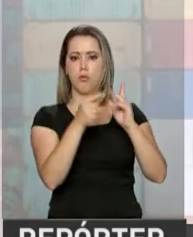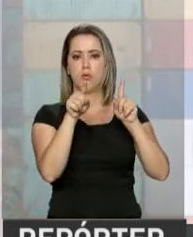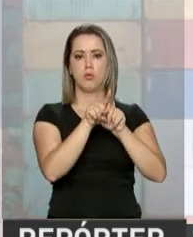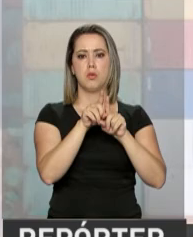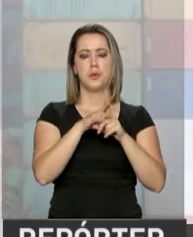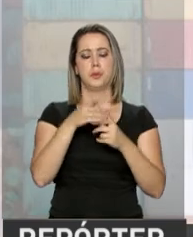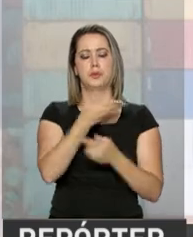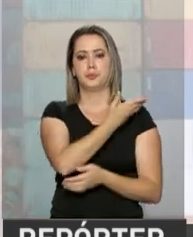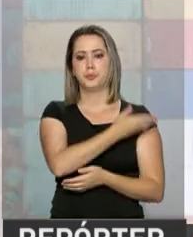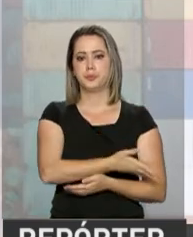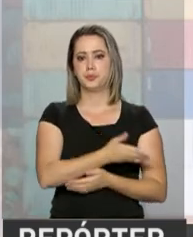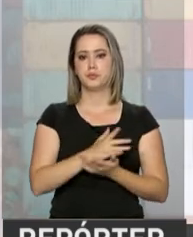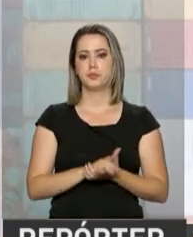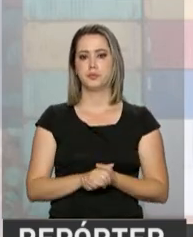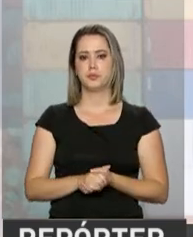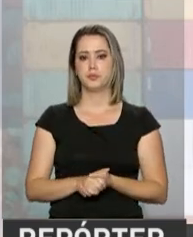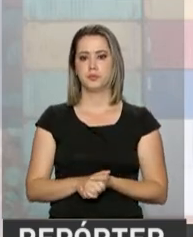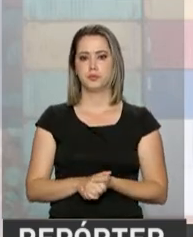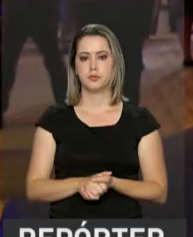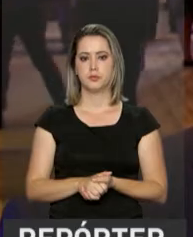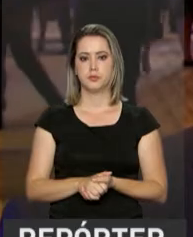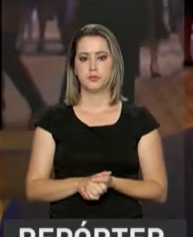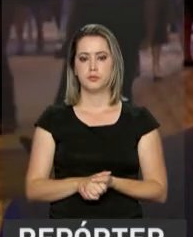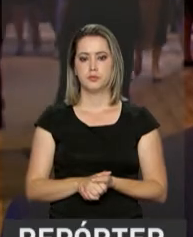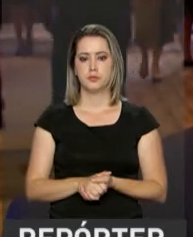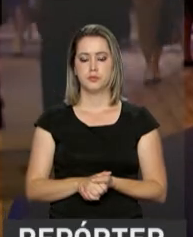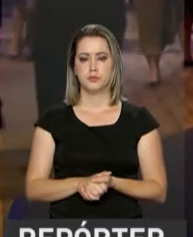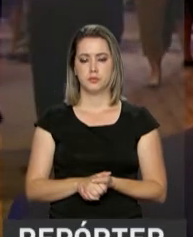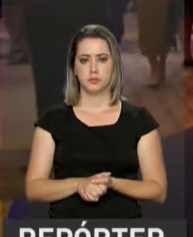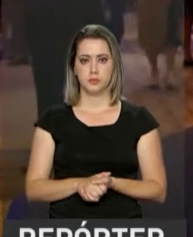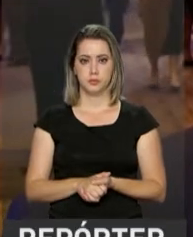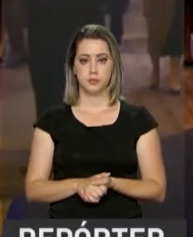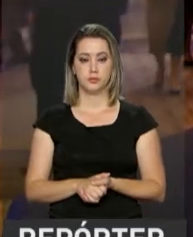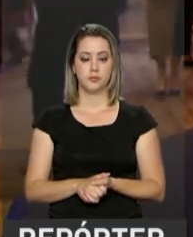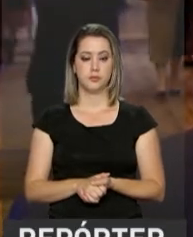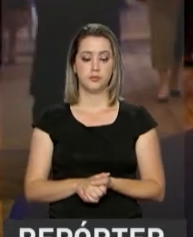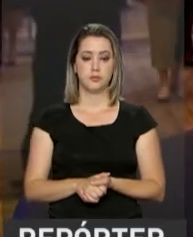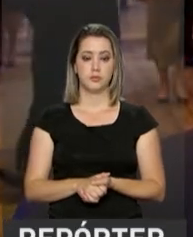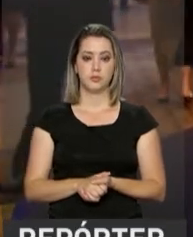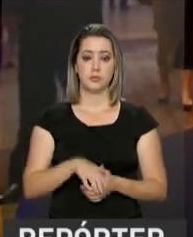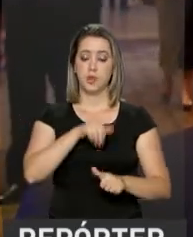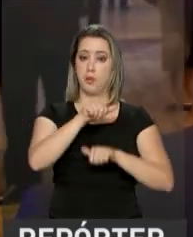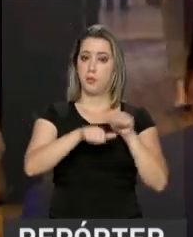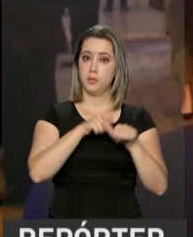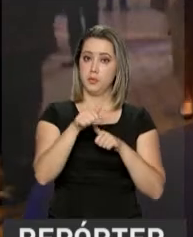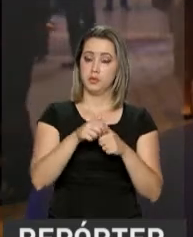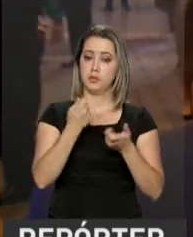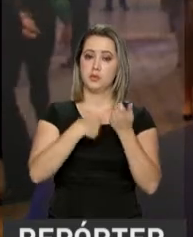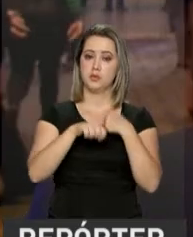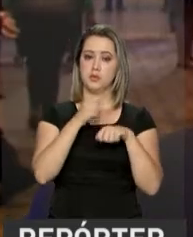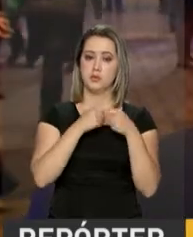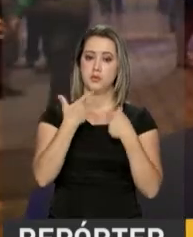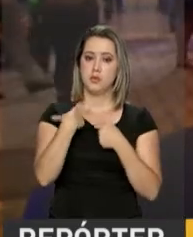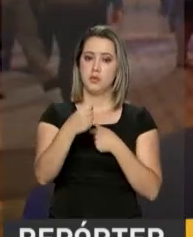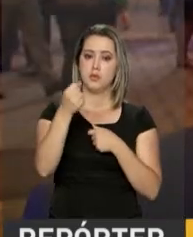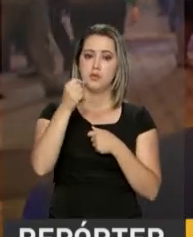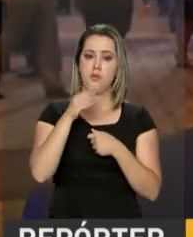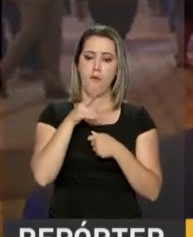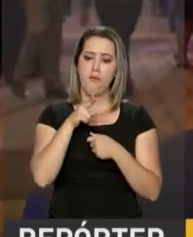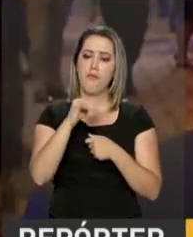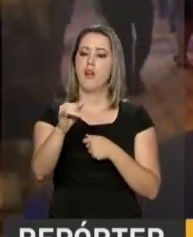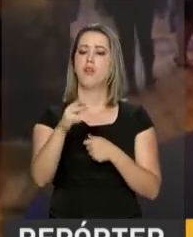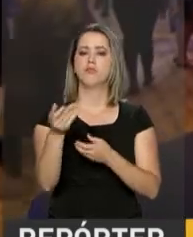pneus e peças para computadores atualmente nome a mudança na economia vai trazer mais